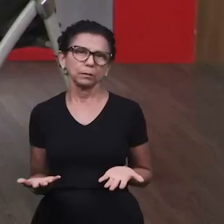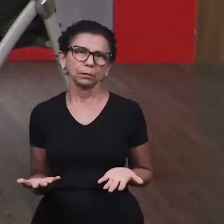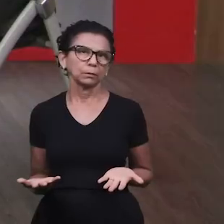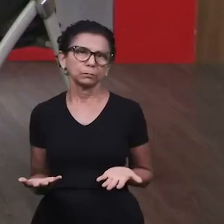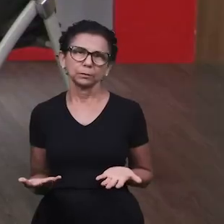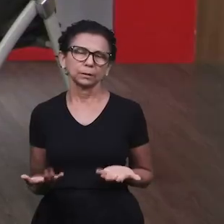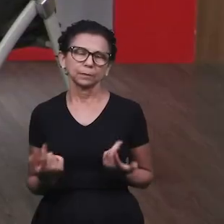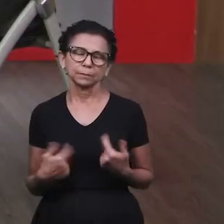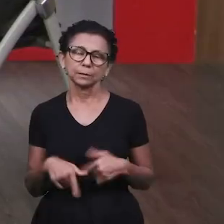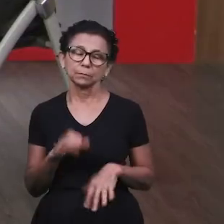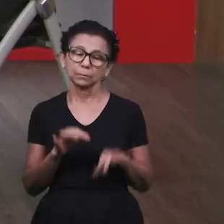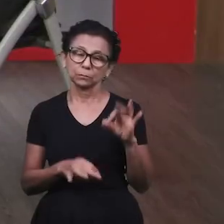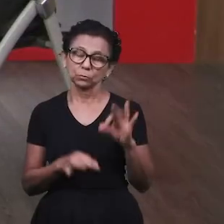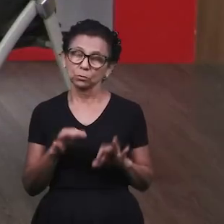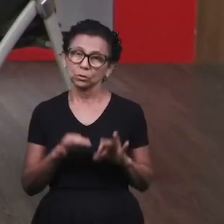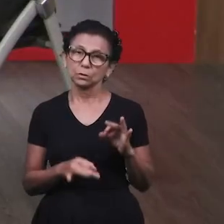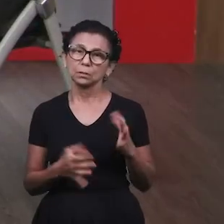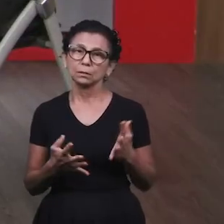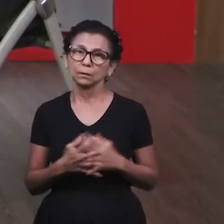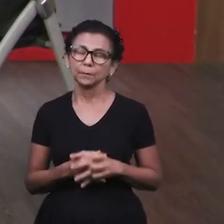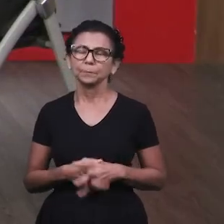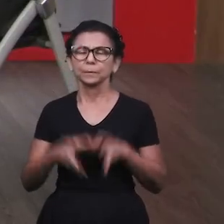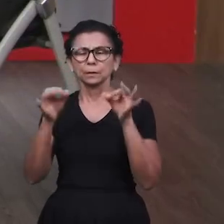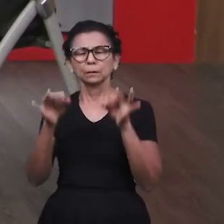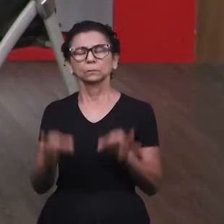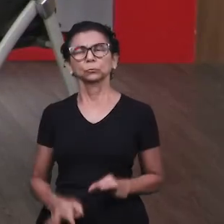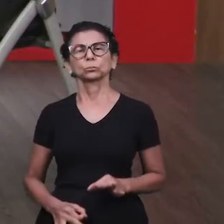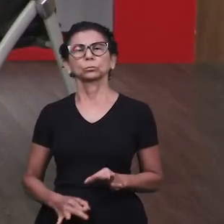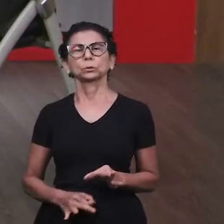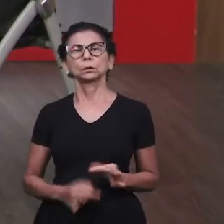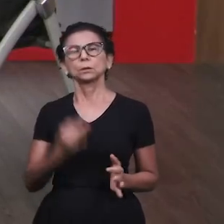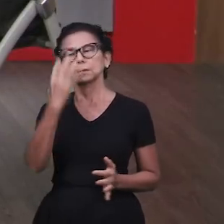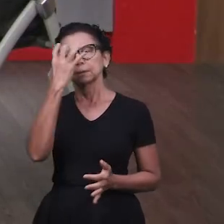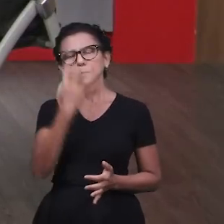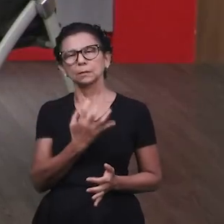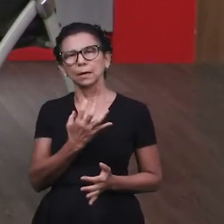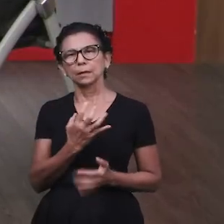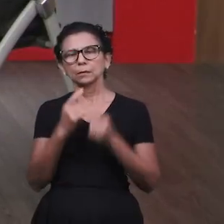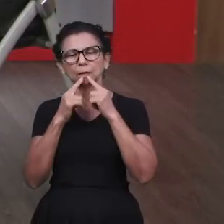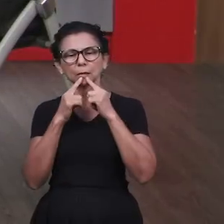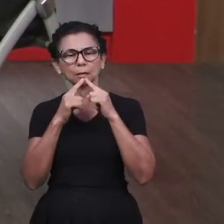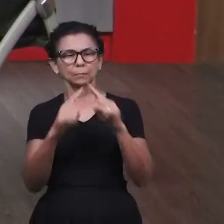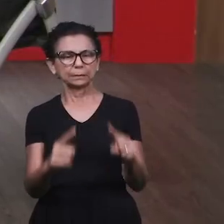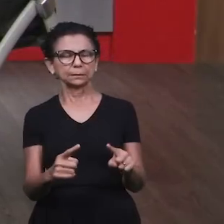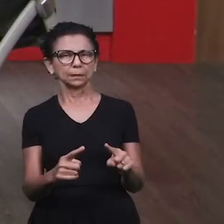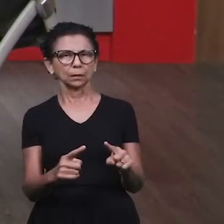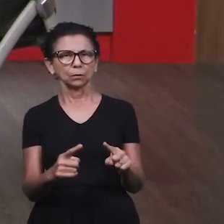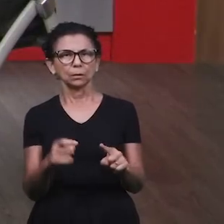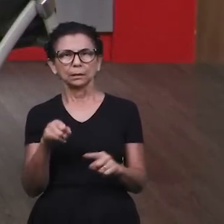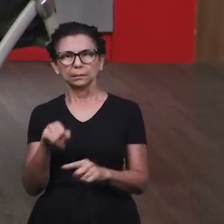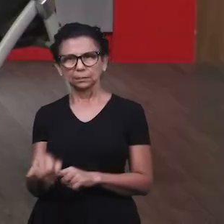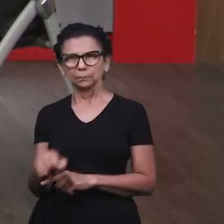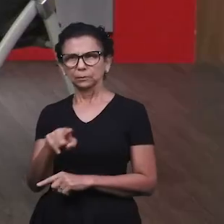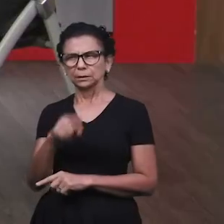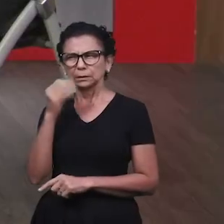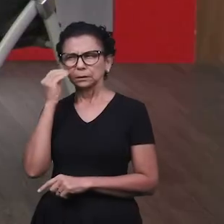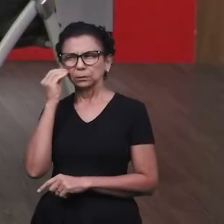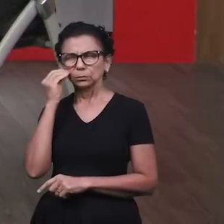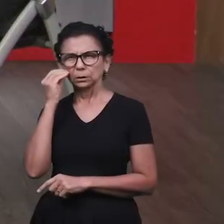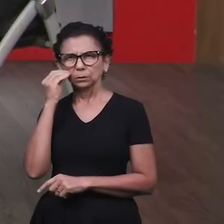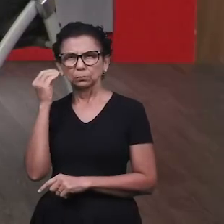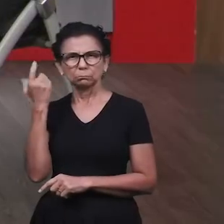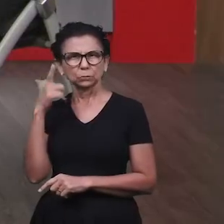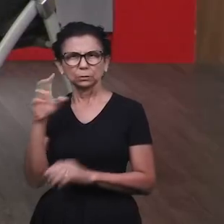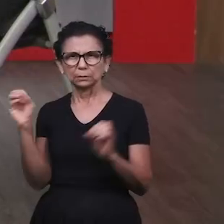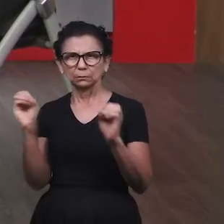demandar o judiciário por qualquer motivo. Então, demandas justas, procure um aconselhamento jurídico, apesar da informalidade do Juizado Especial Civil,